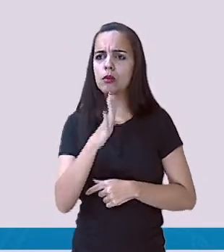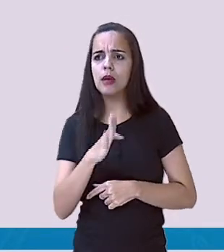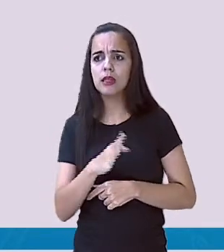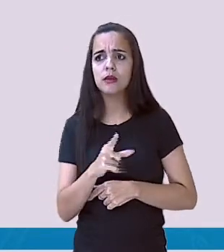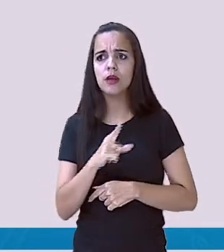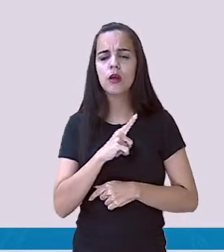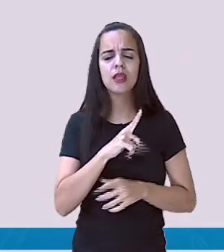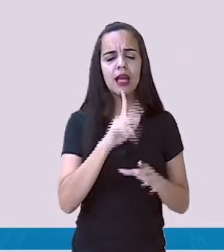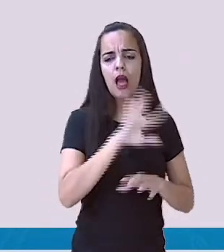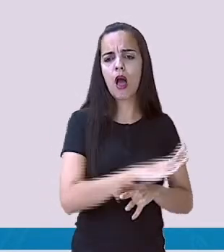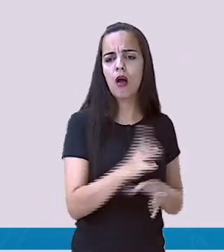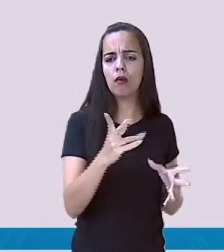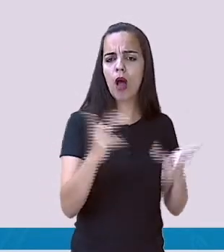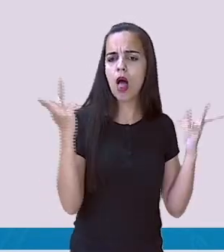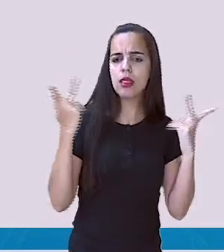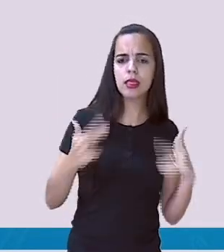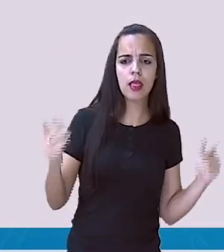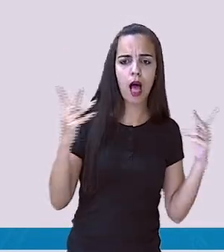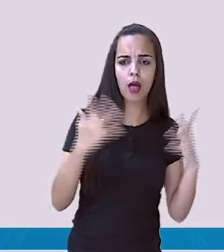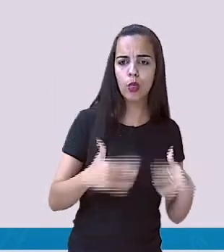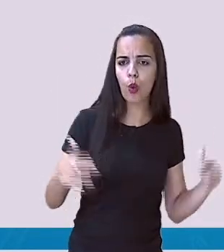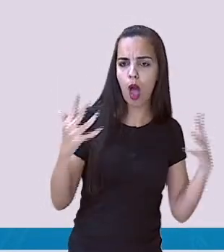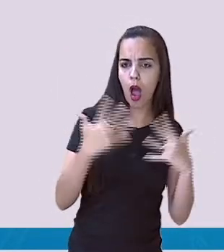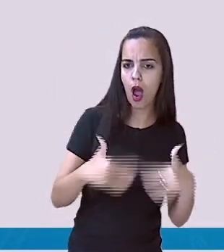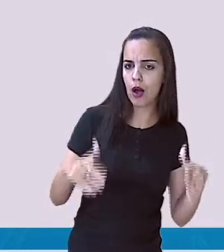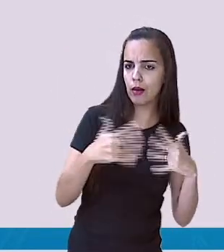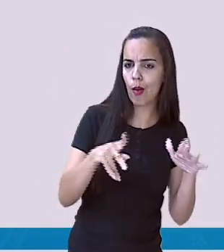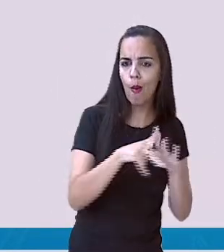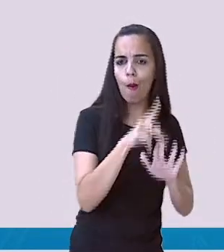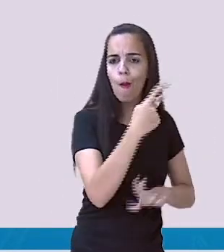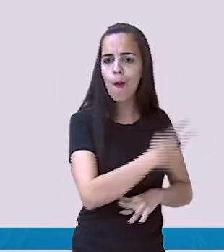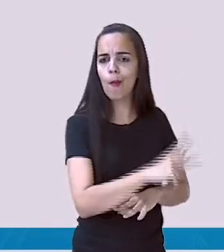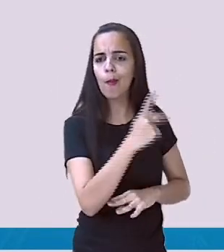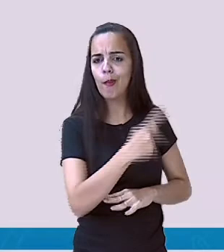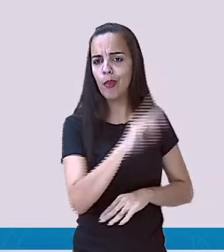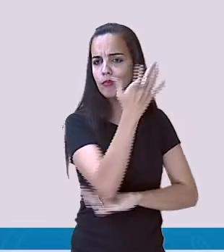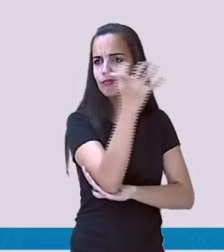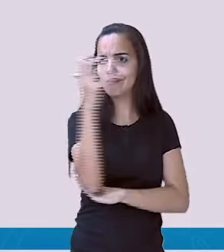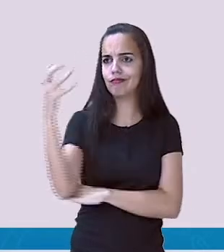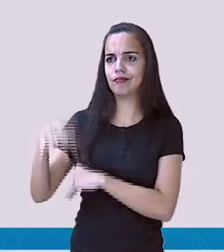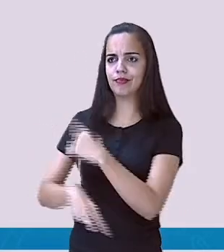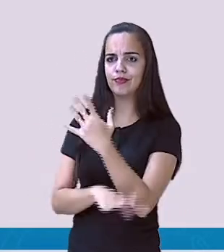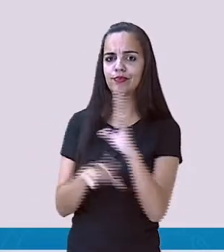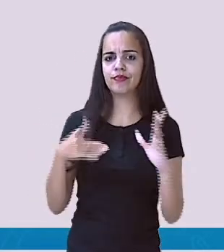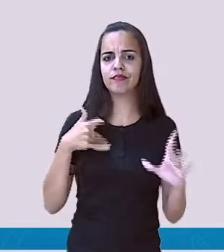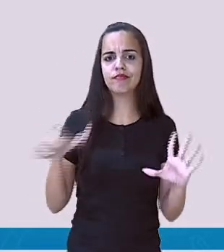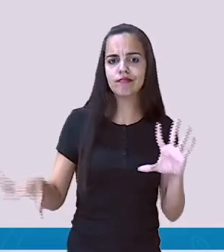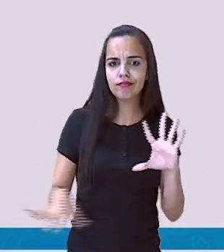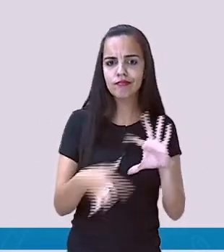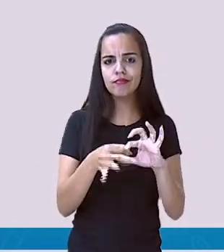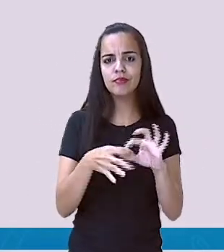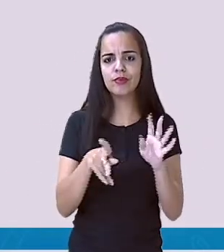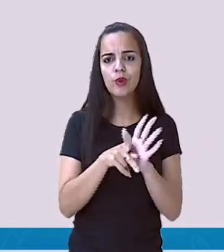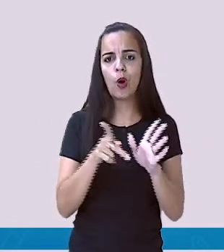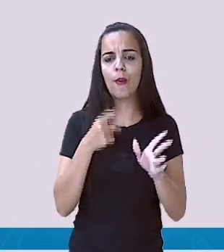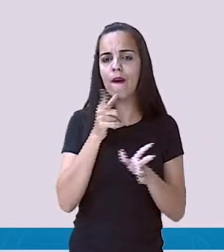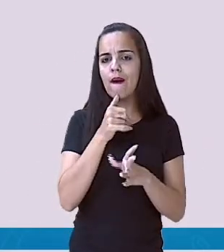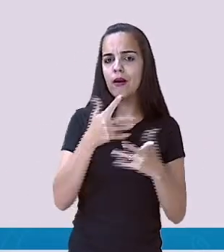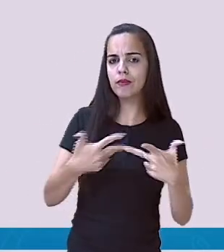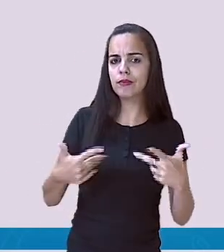paisagem natural, não modificada, o homem não tem interferência. Inclusive, muito importante dizer